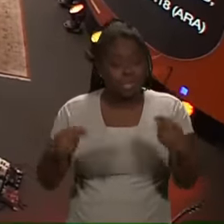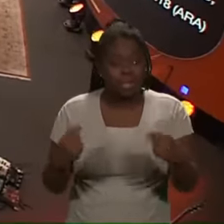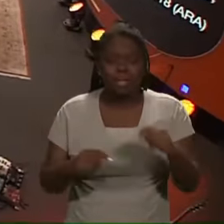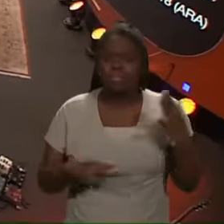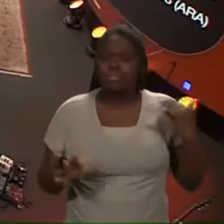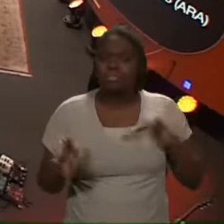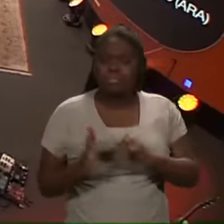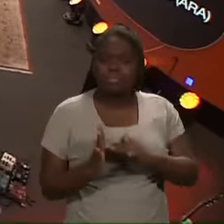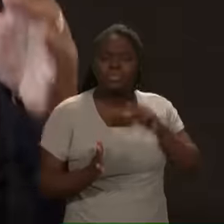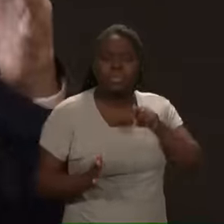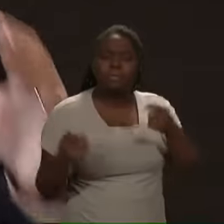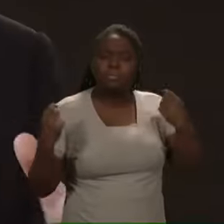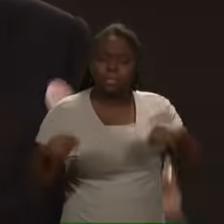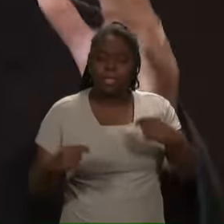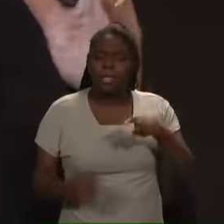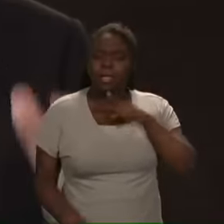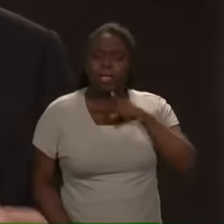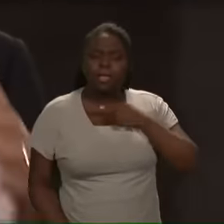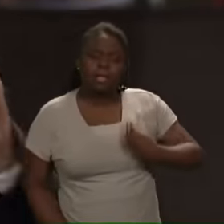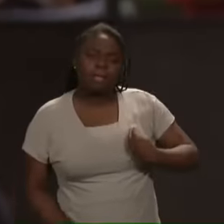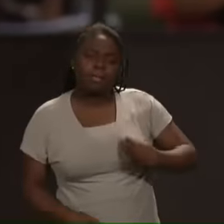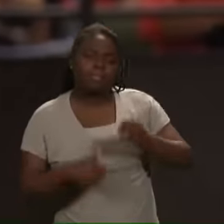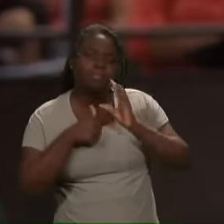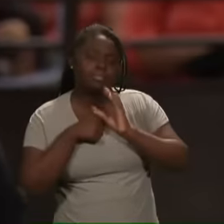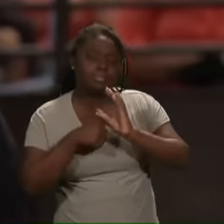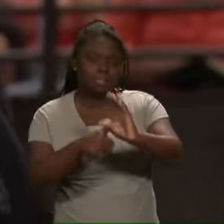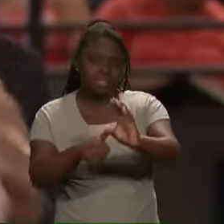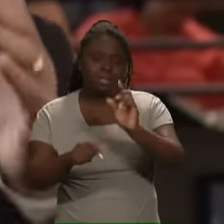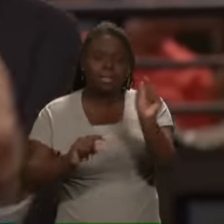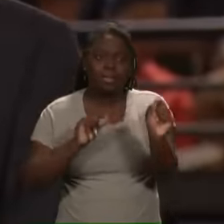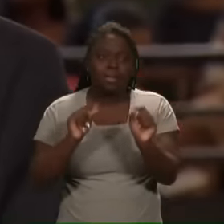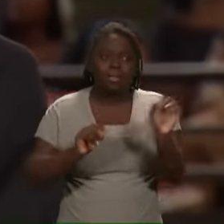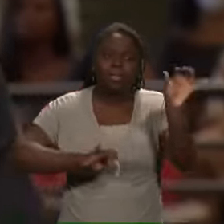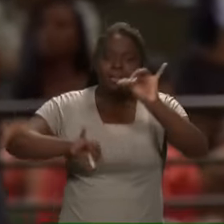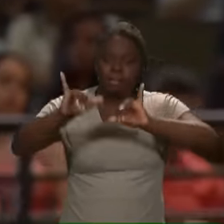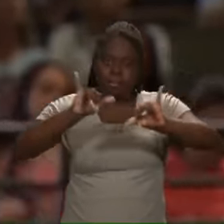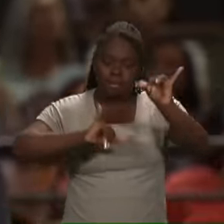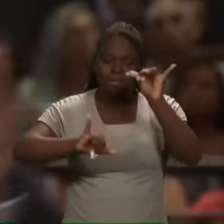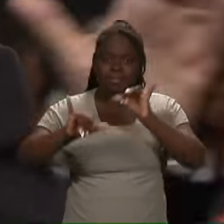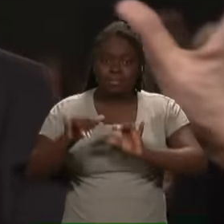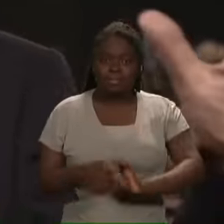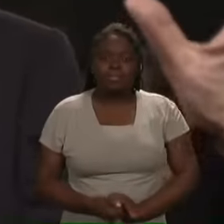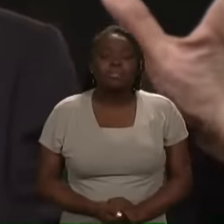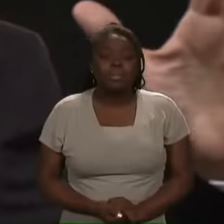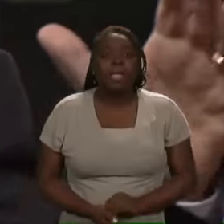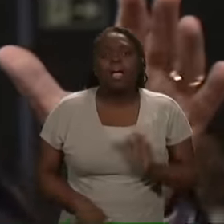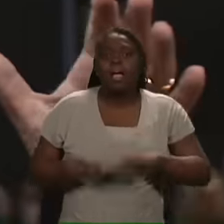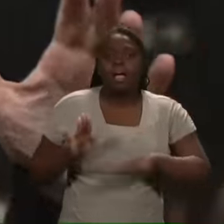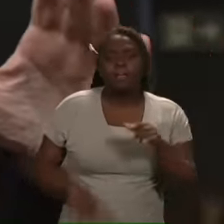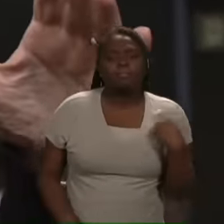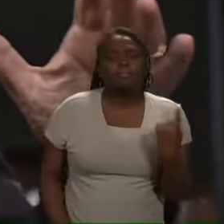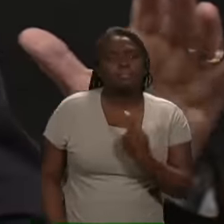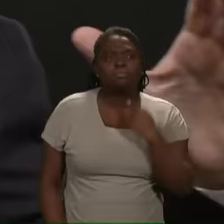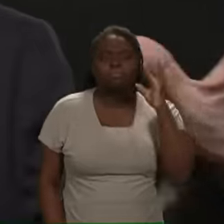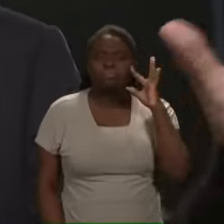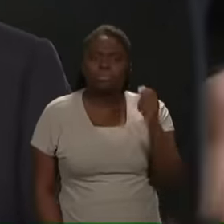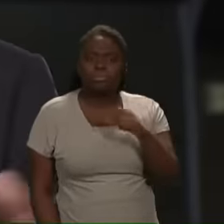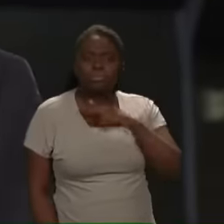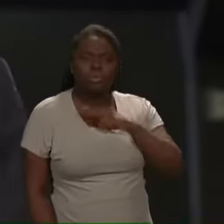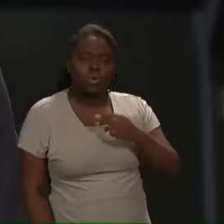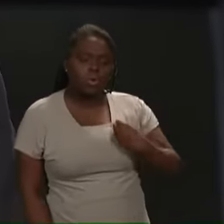precisa para viver a vida cristã é a unção. Muitas vezes nós achamos que para viver a